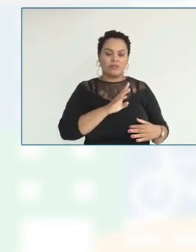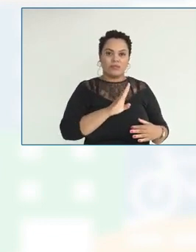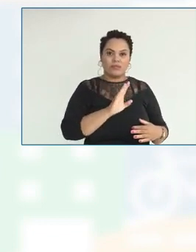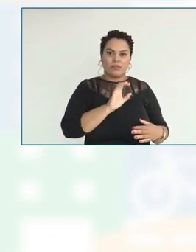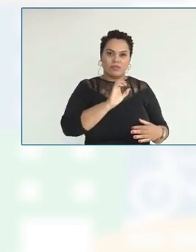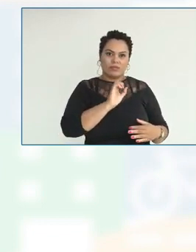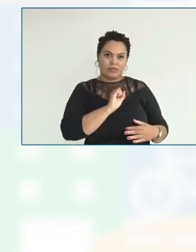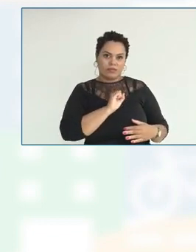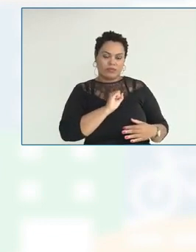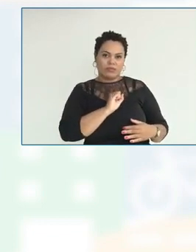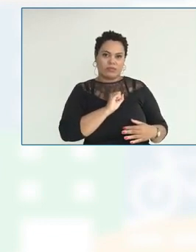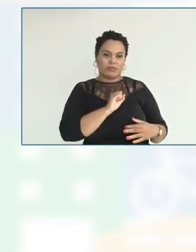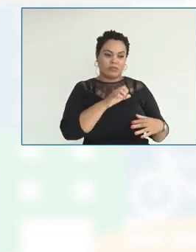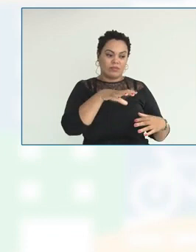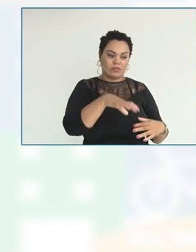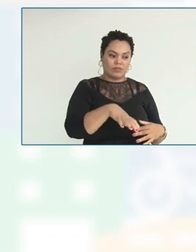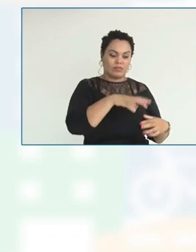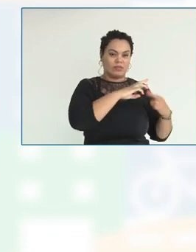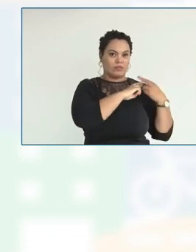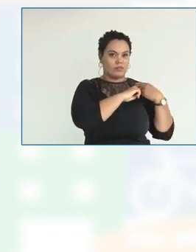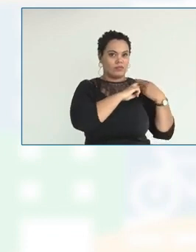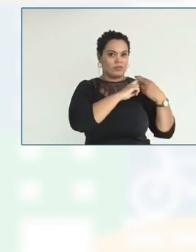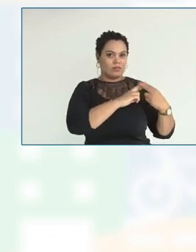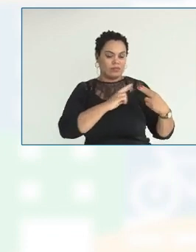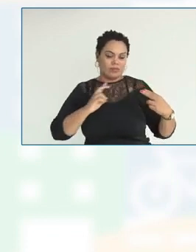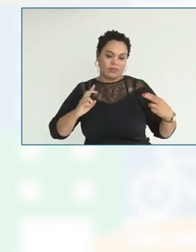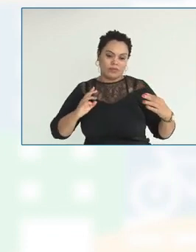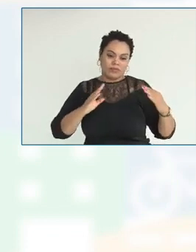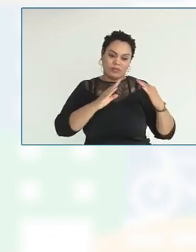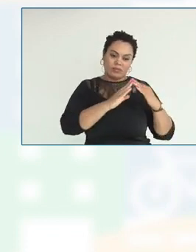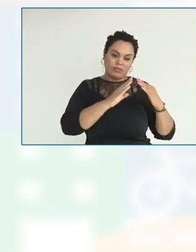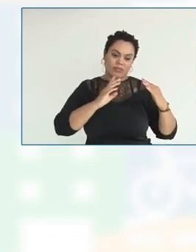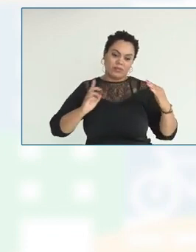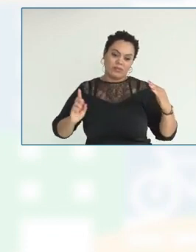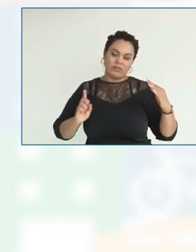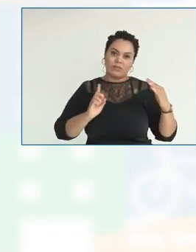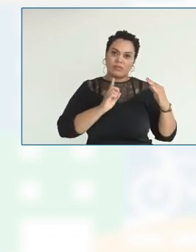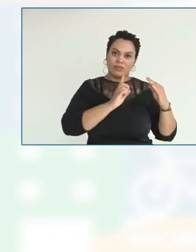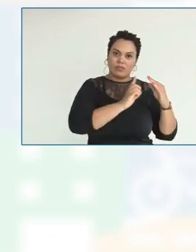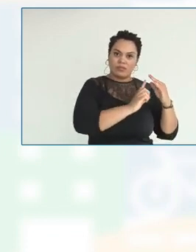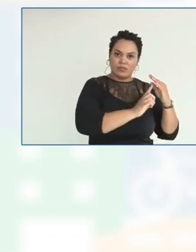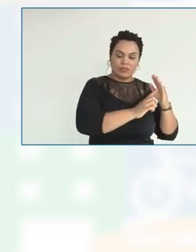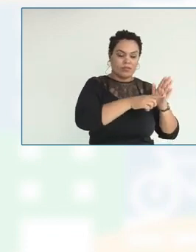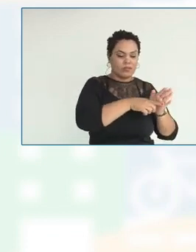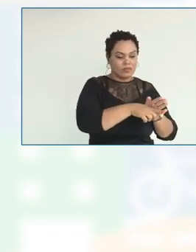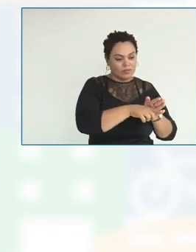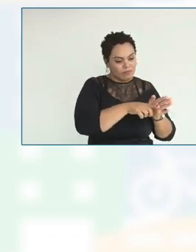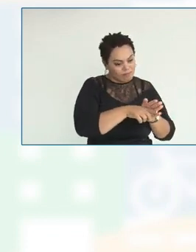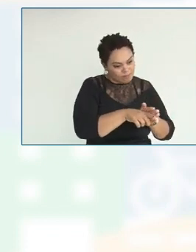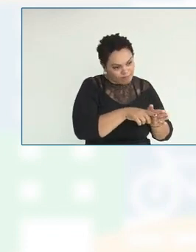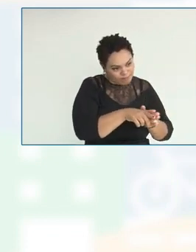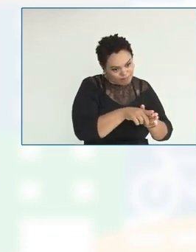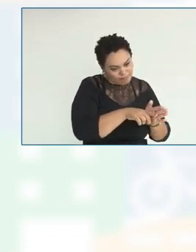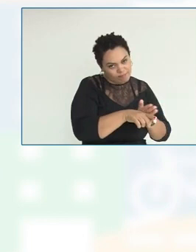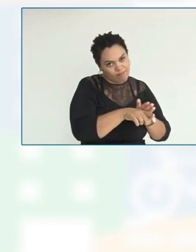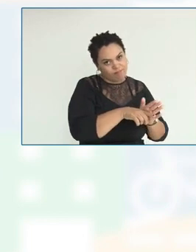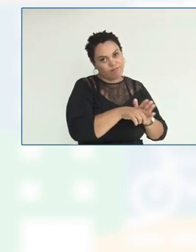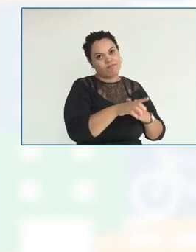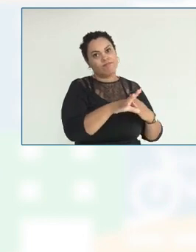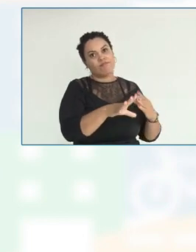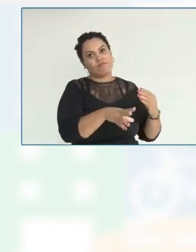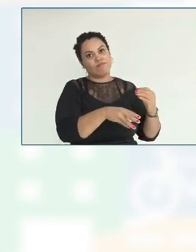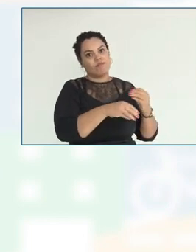junto, lá na residência do paciente, e vão fazer investigação complementar e complementar as informações coletadas nessa